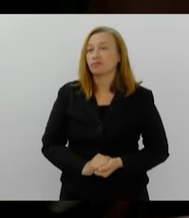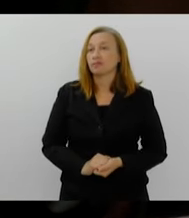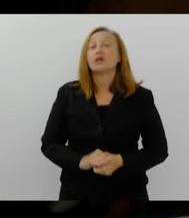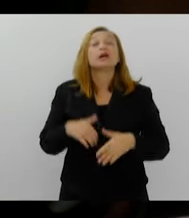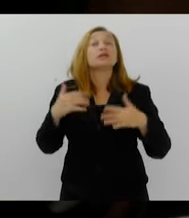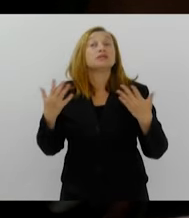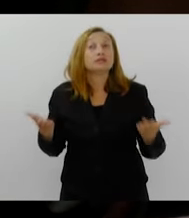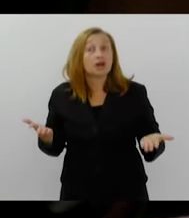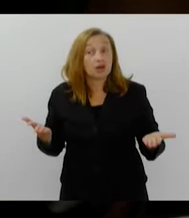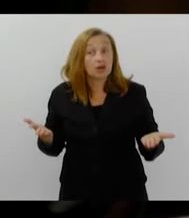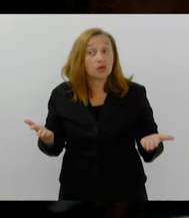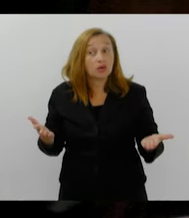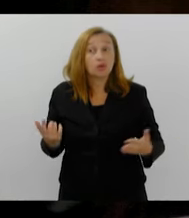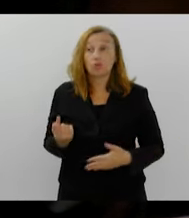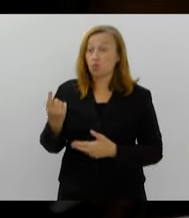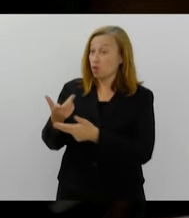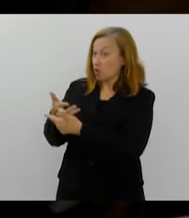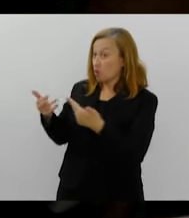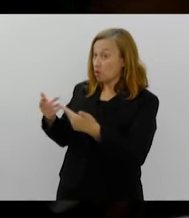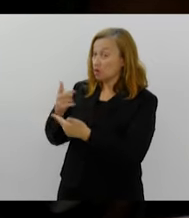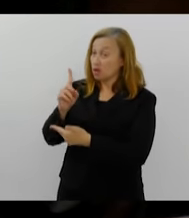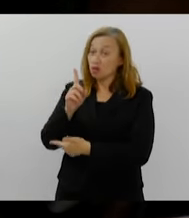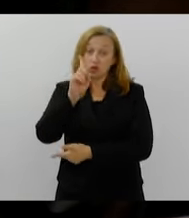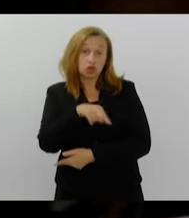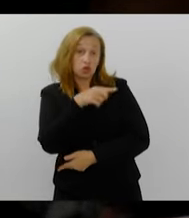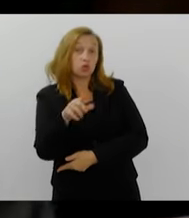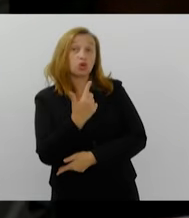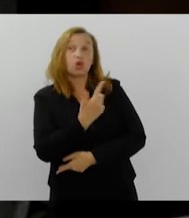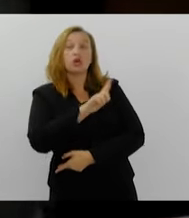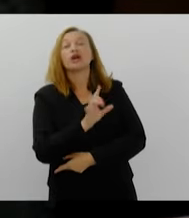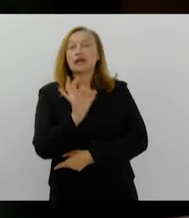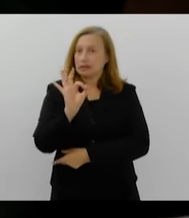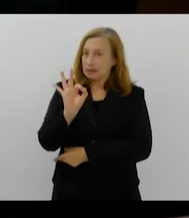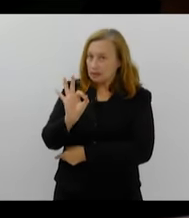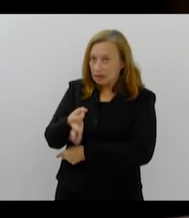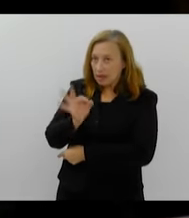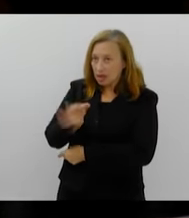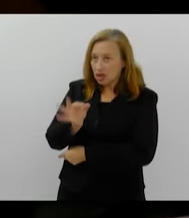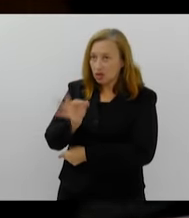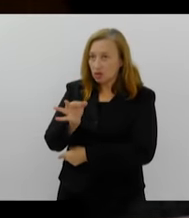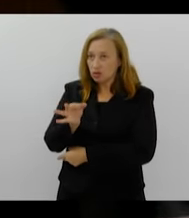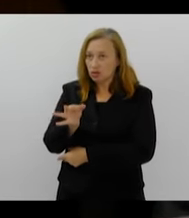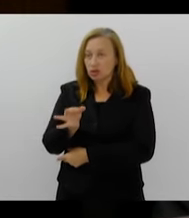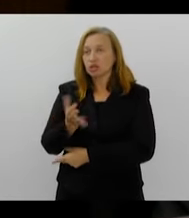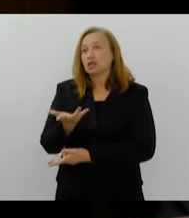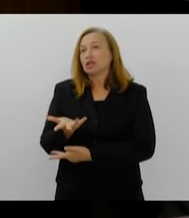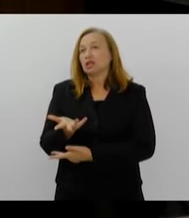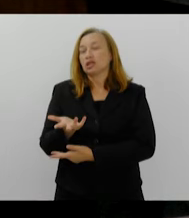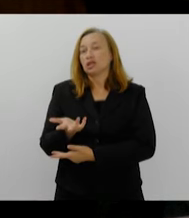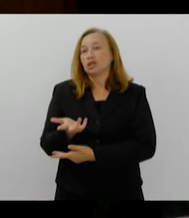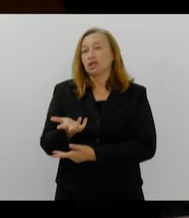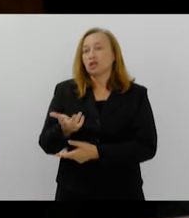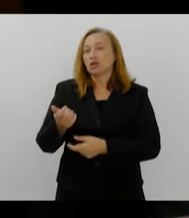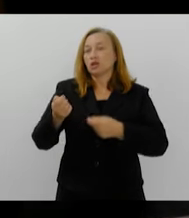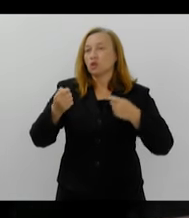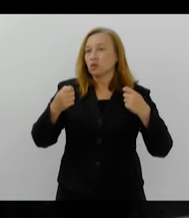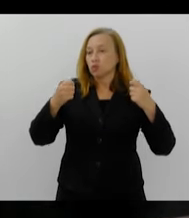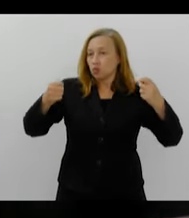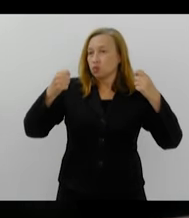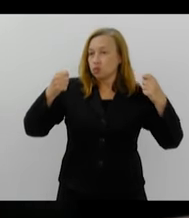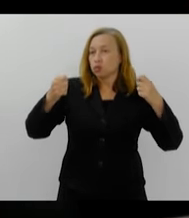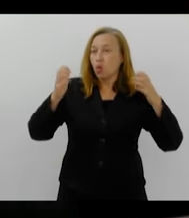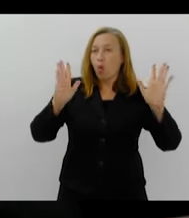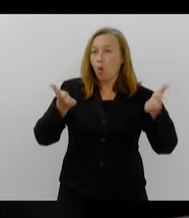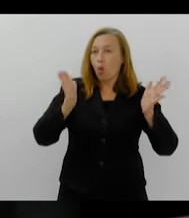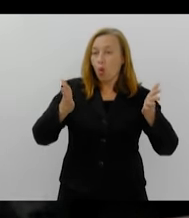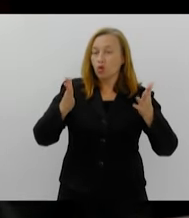Então, uma coisa não exclui outra. É óbvio, por exemplo, que as reivindicações dos que nos prestigiam hoje